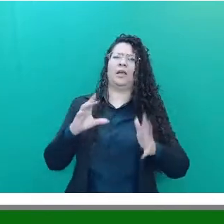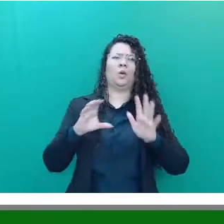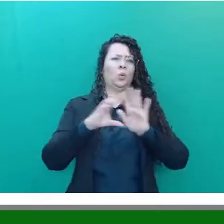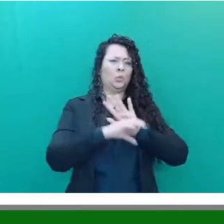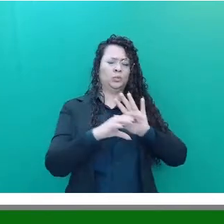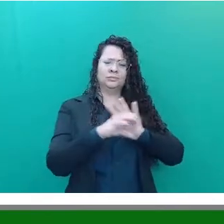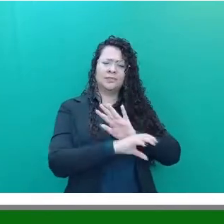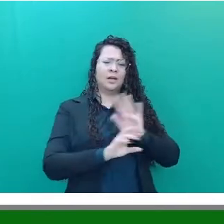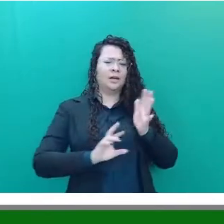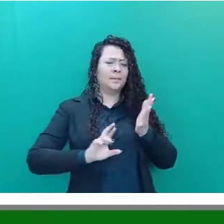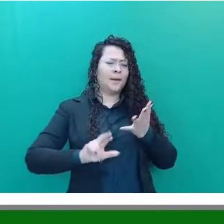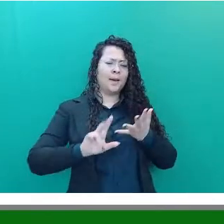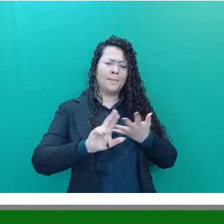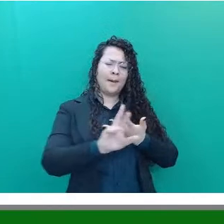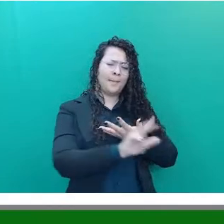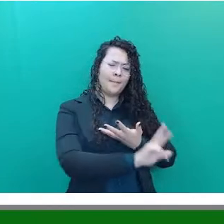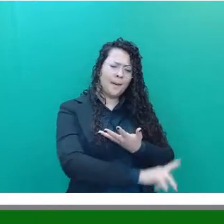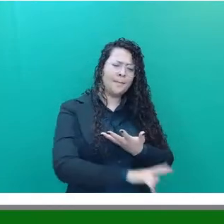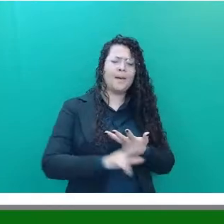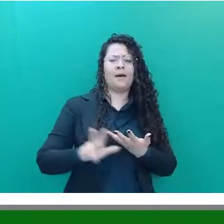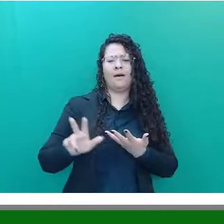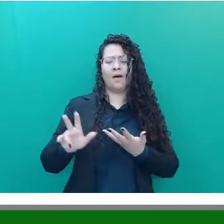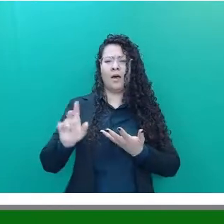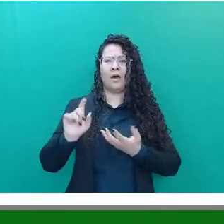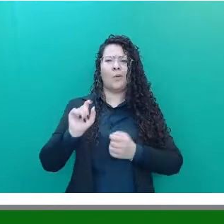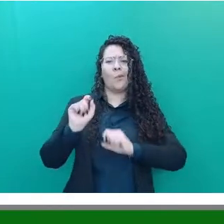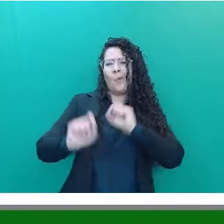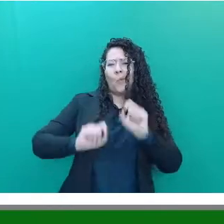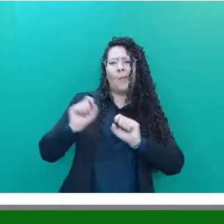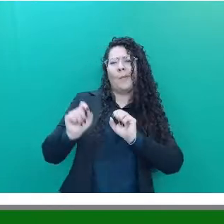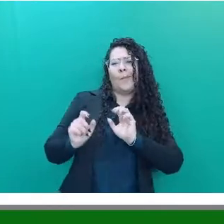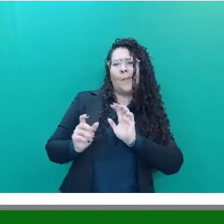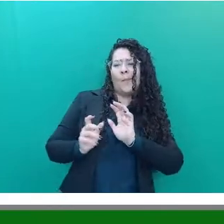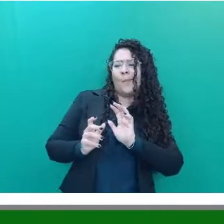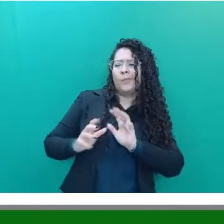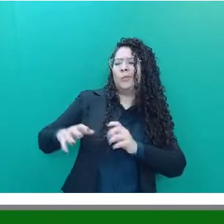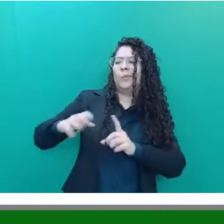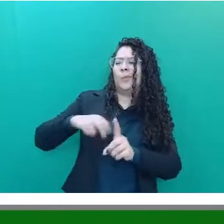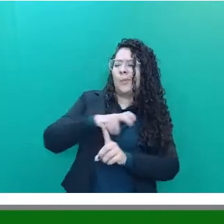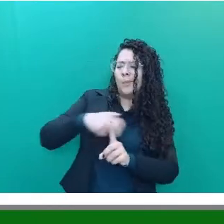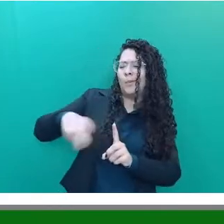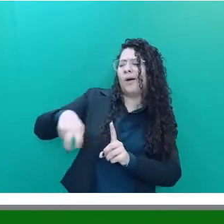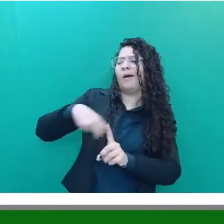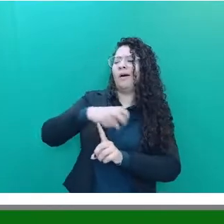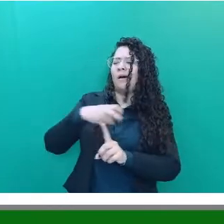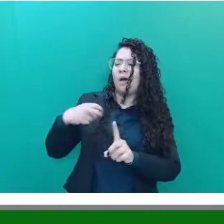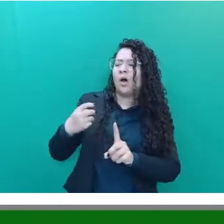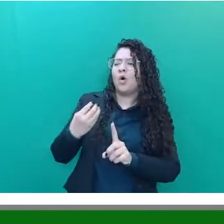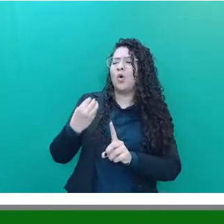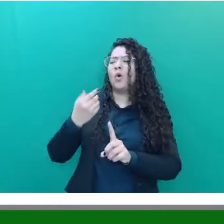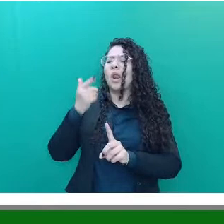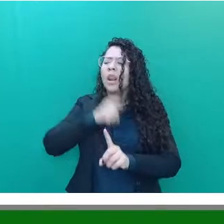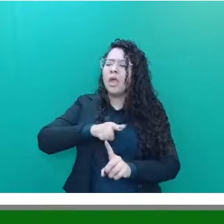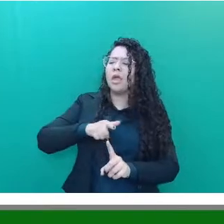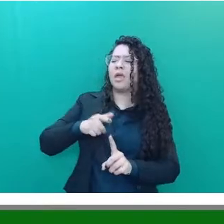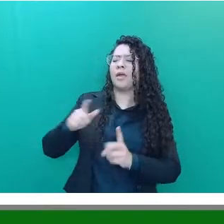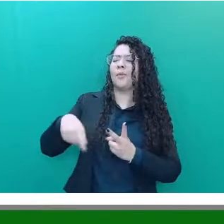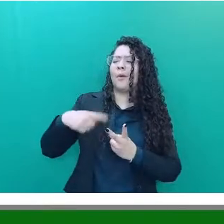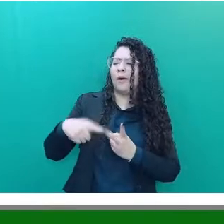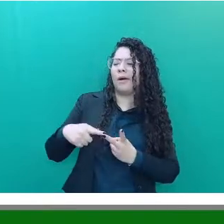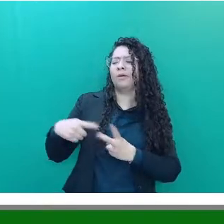conceitos básicos do tipo o que é modalidade de língua, o que são modalidades de interpretação, tipos de interpretação,